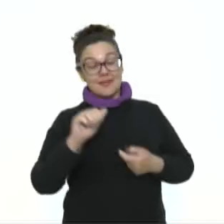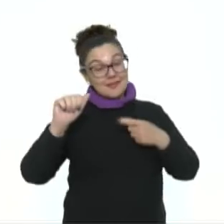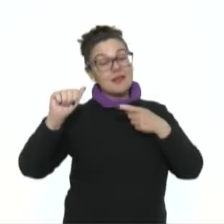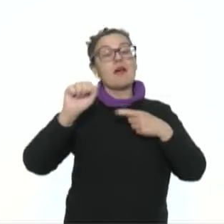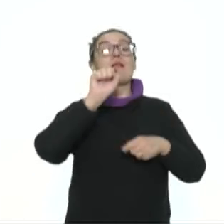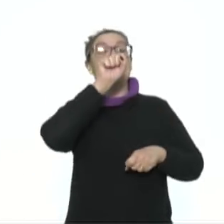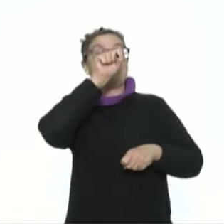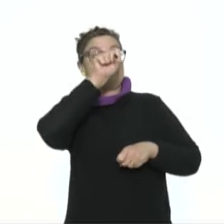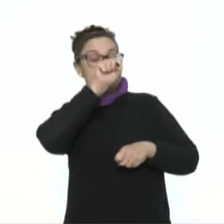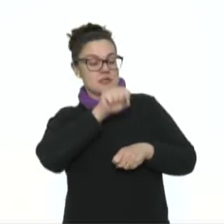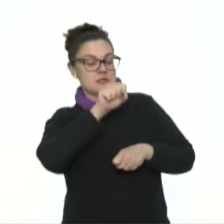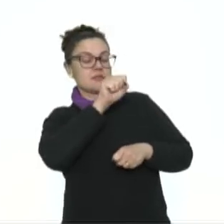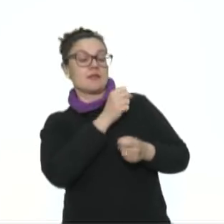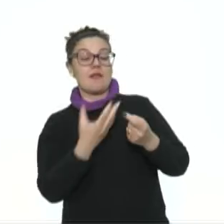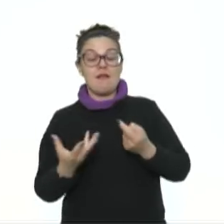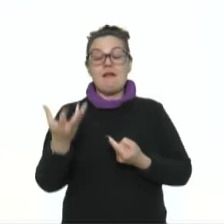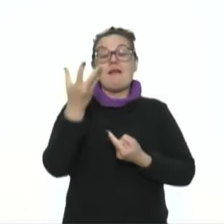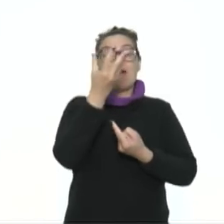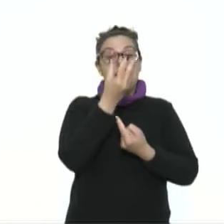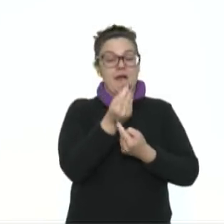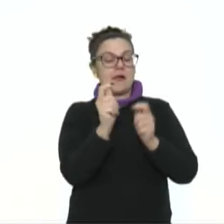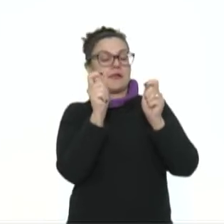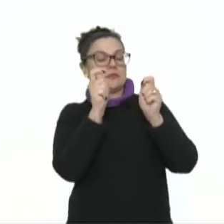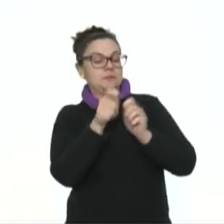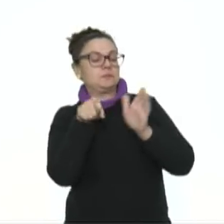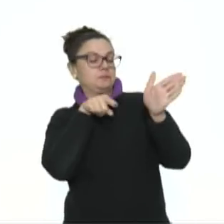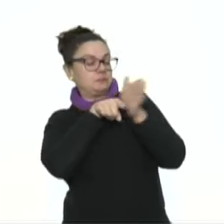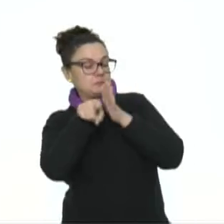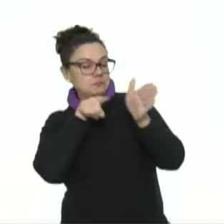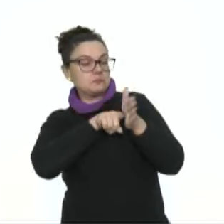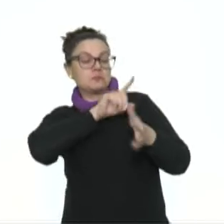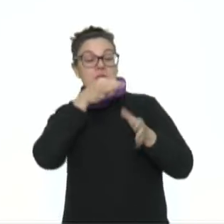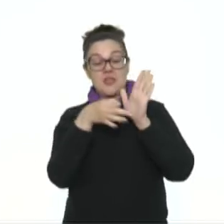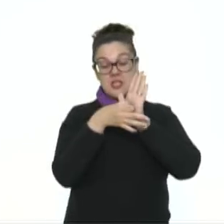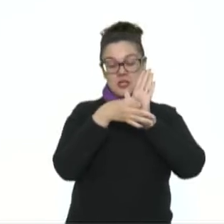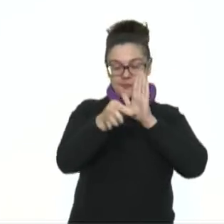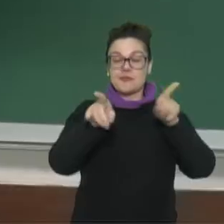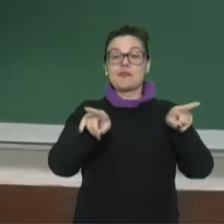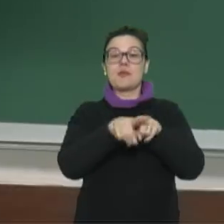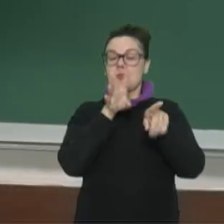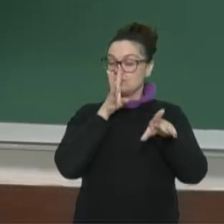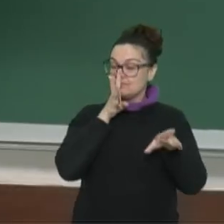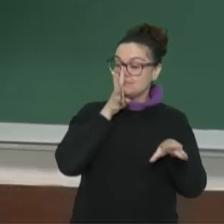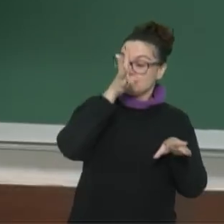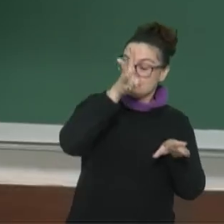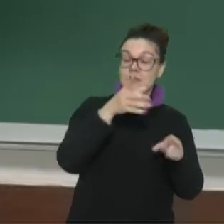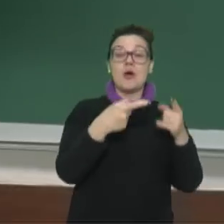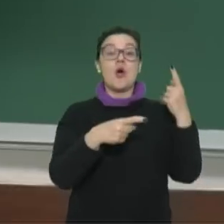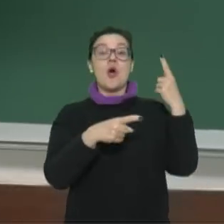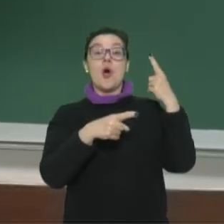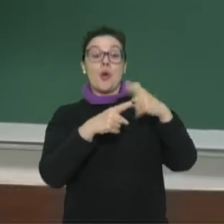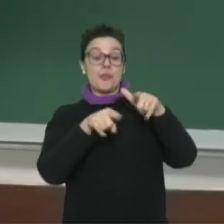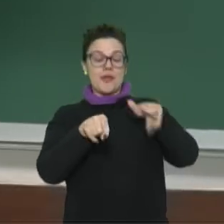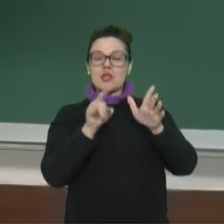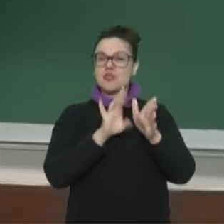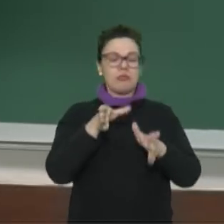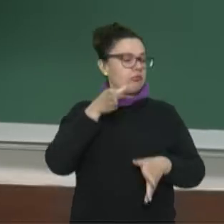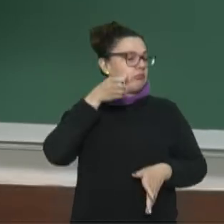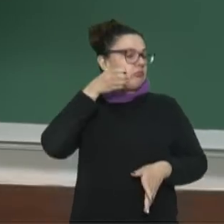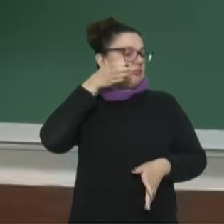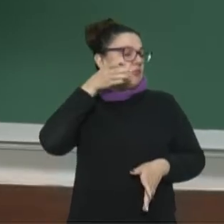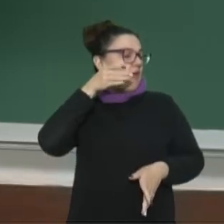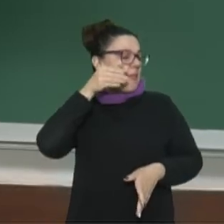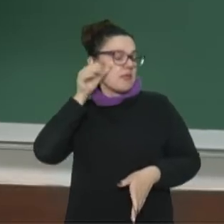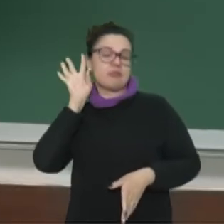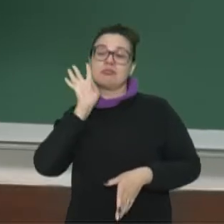Letra A, sim, por meio da arte podemos questionar, criticar e denunciar, né? A arte não é apenas para ser apreciada, ela